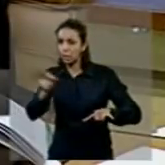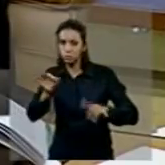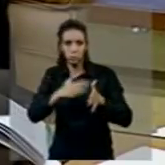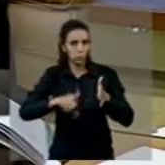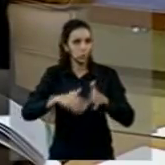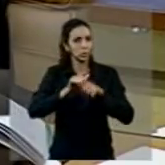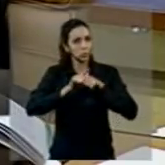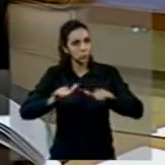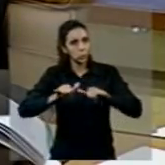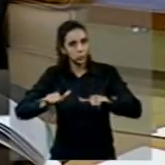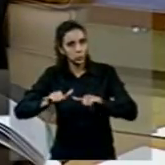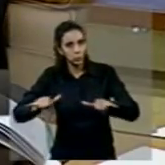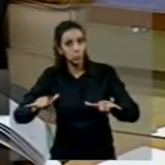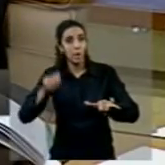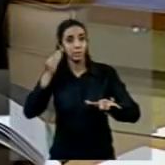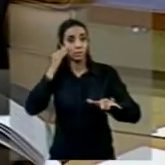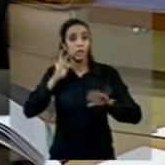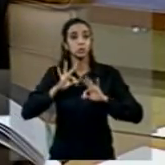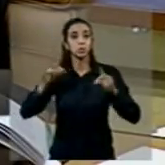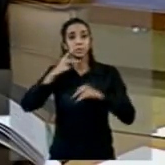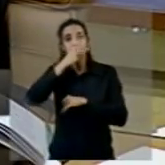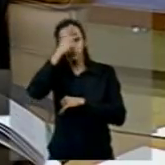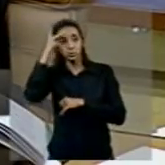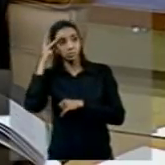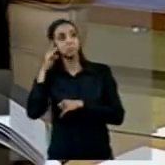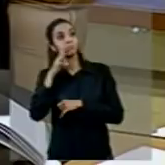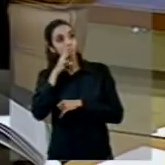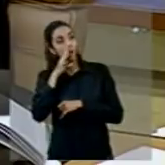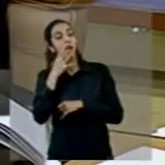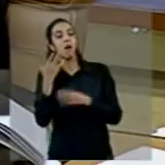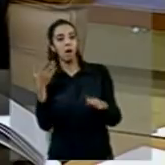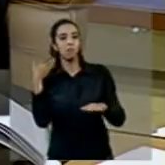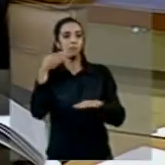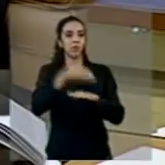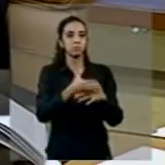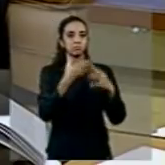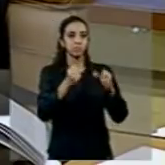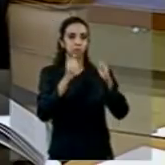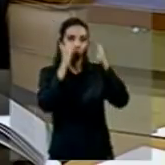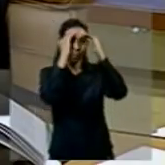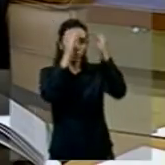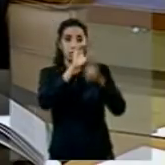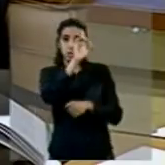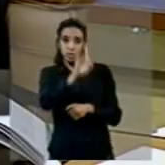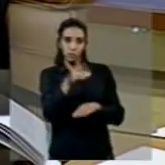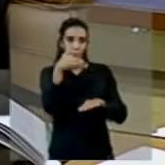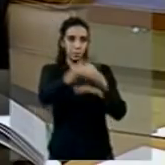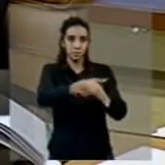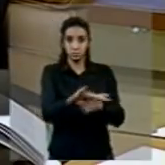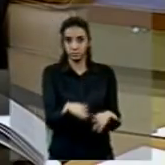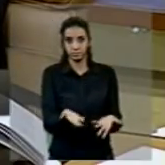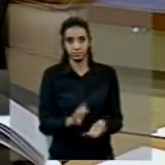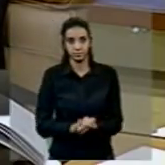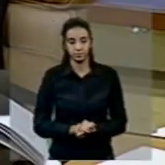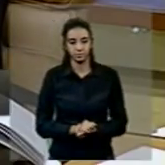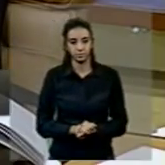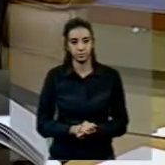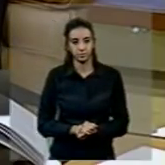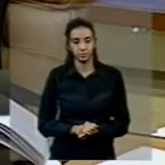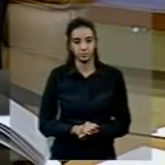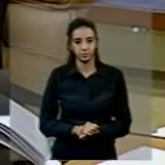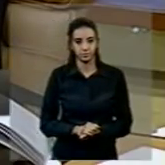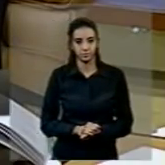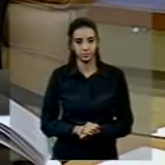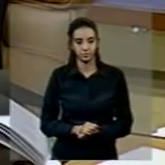possam aceder e exercer o seu direito e o seu dever de comparecimento. Por